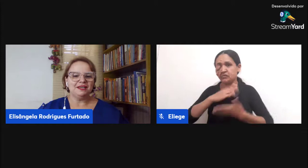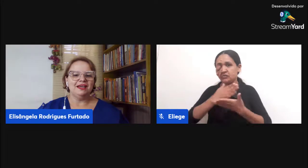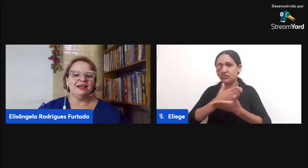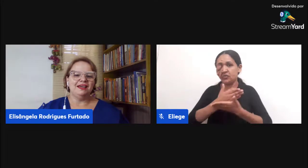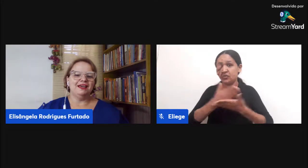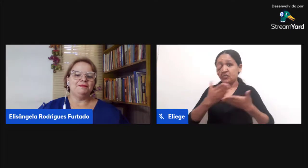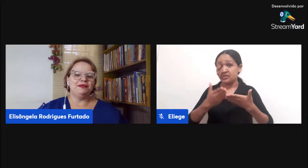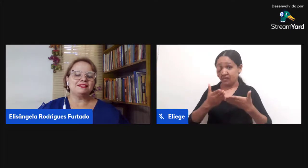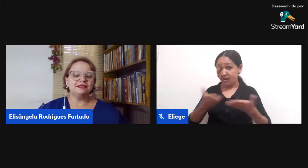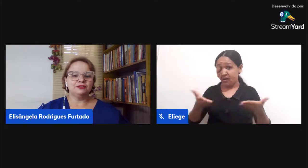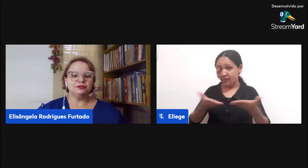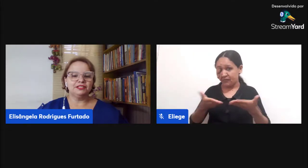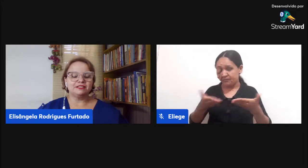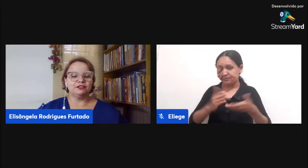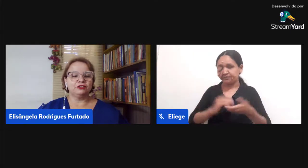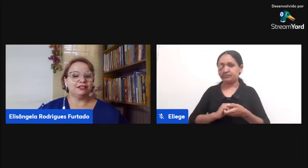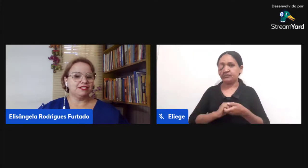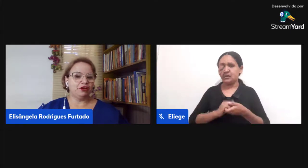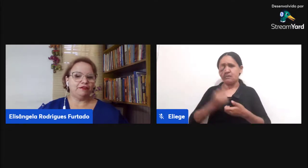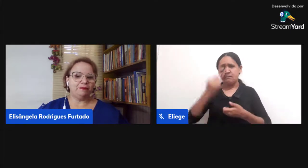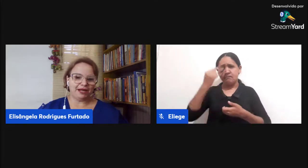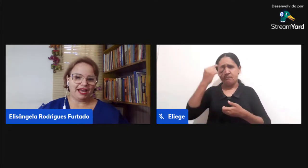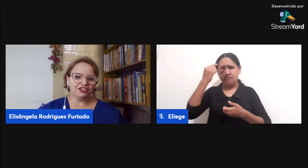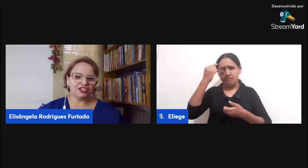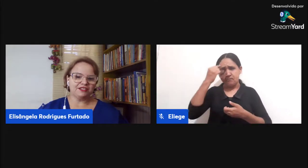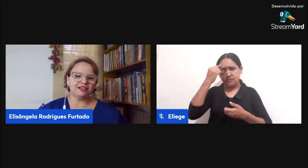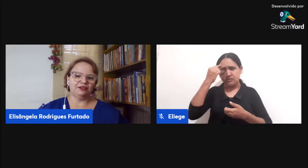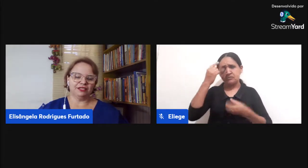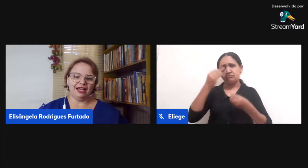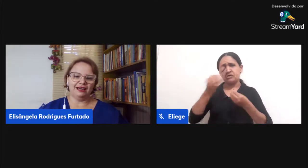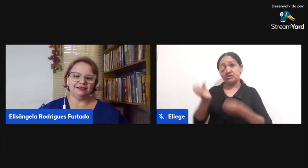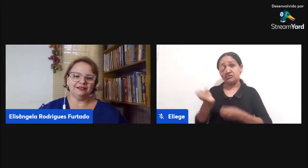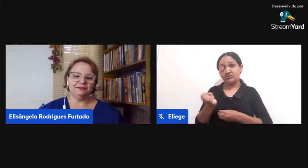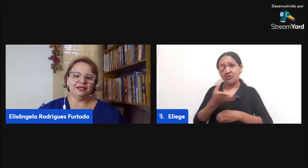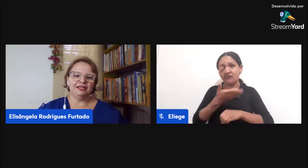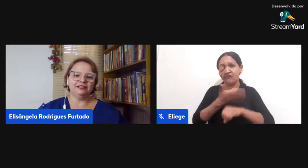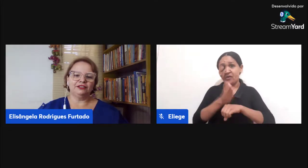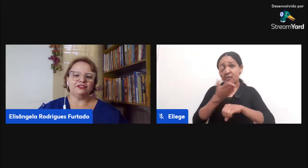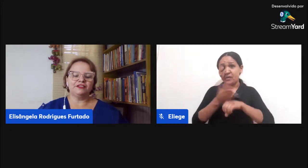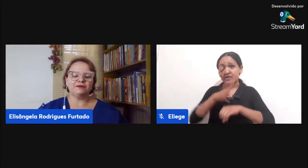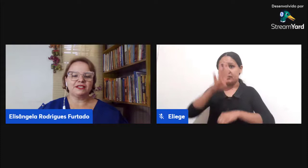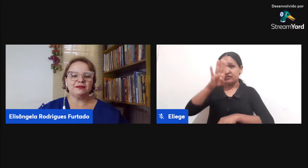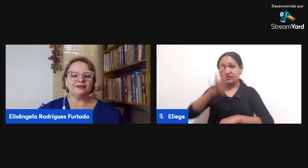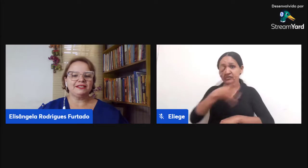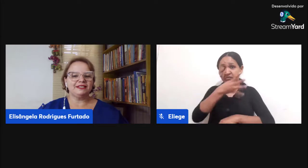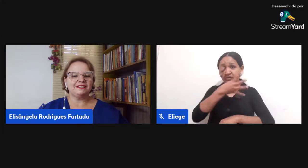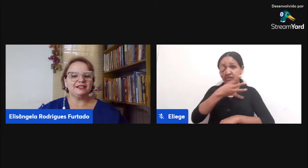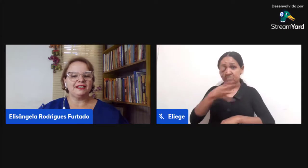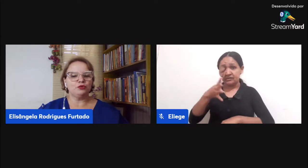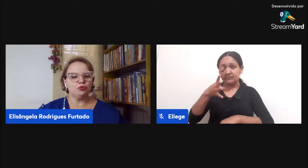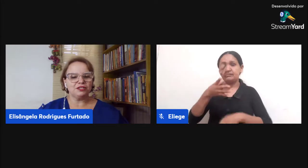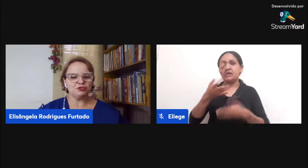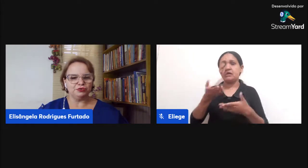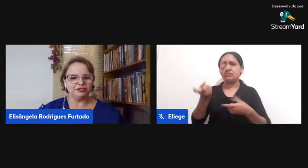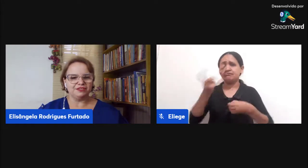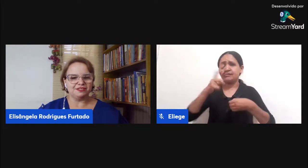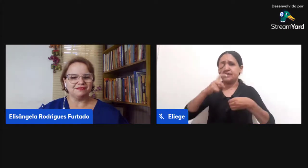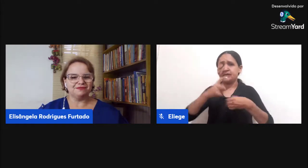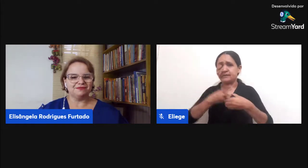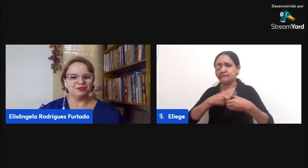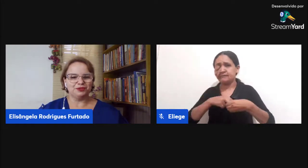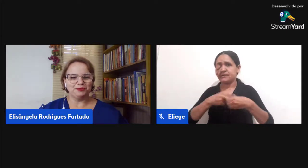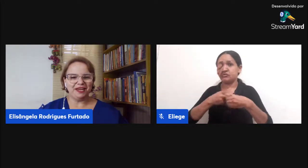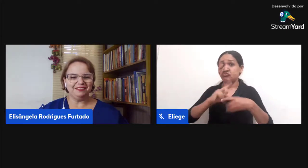agora, pensando nessa nova prática escalonada. Então, nós viemos aqui para tentar sanar algumas